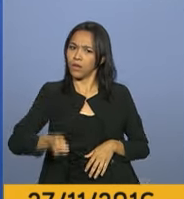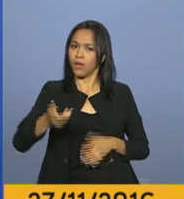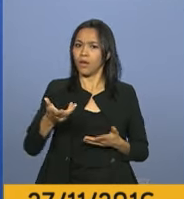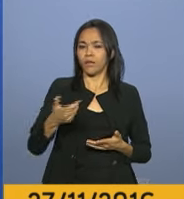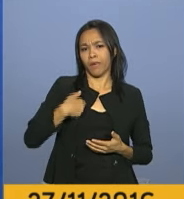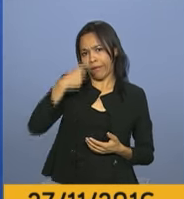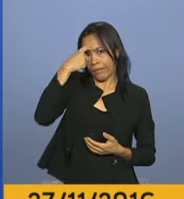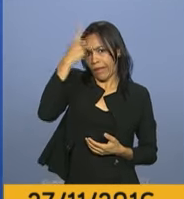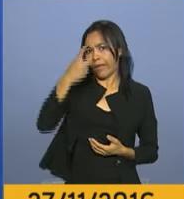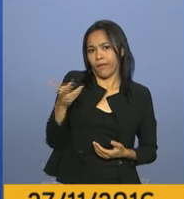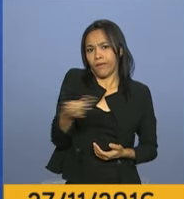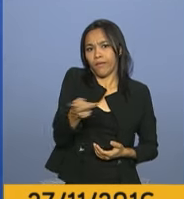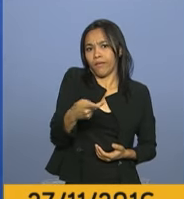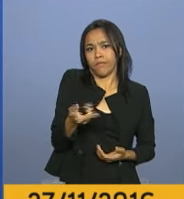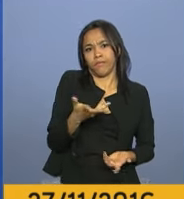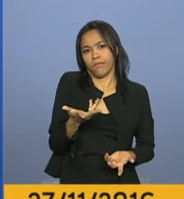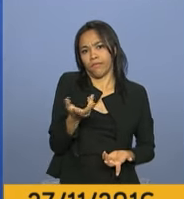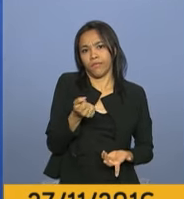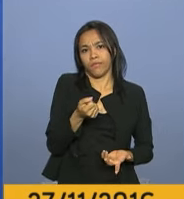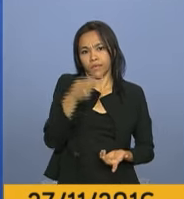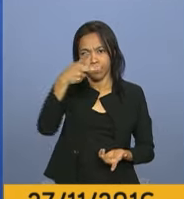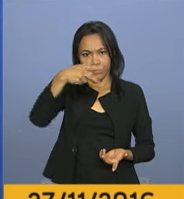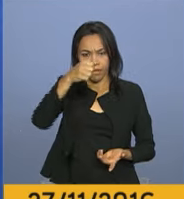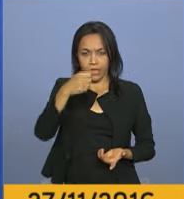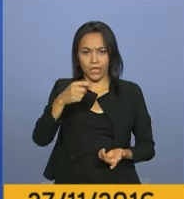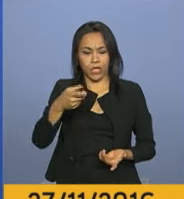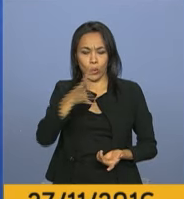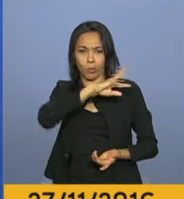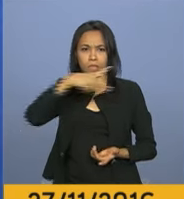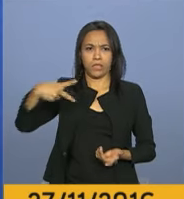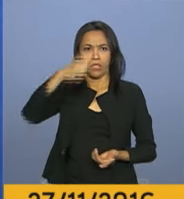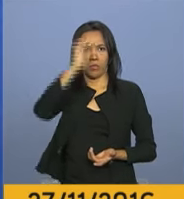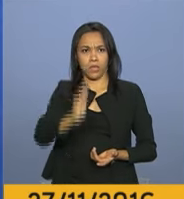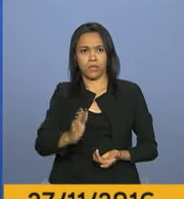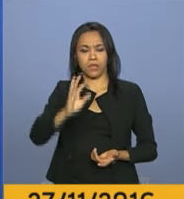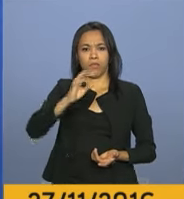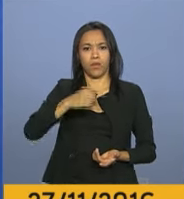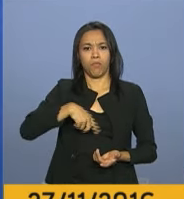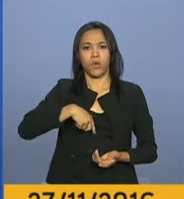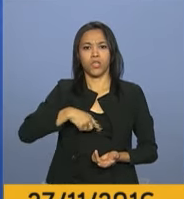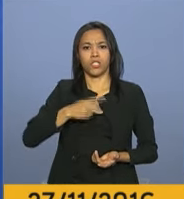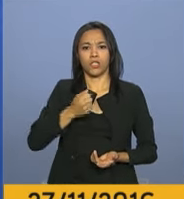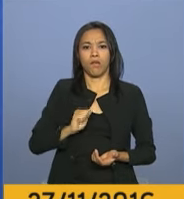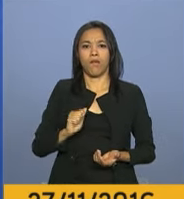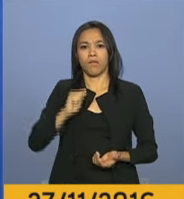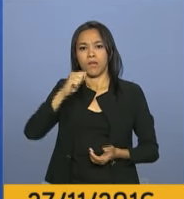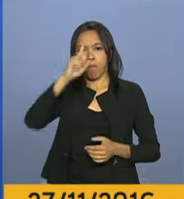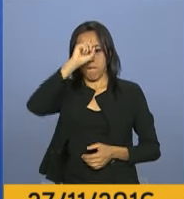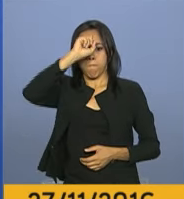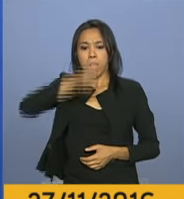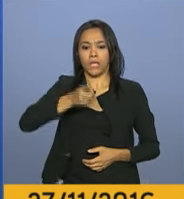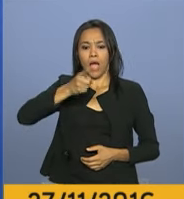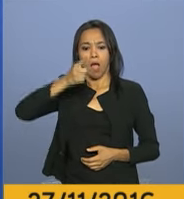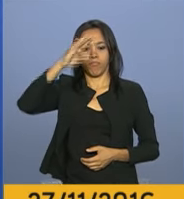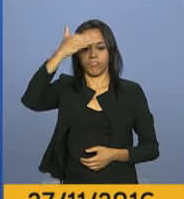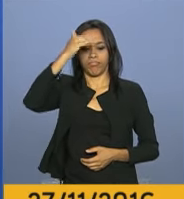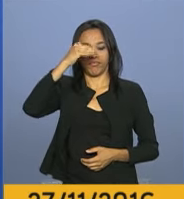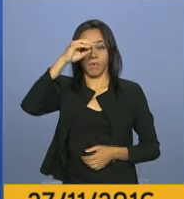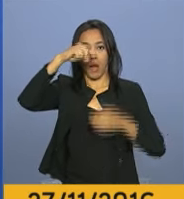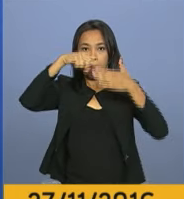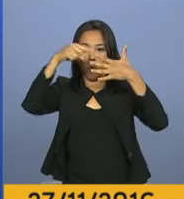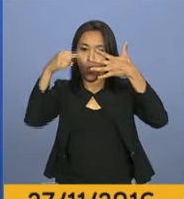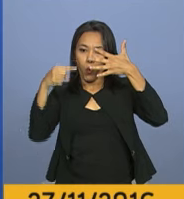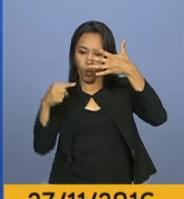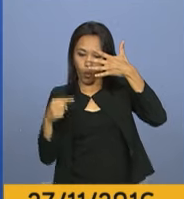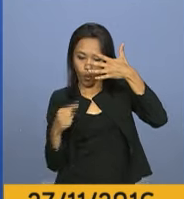É uma ideia equivocada no nosso país, a ideia de que o presidente da República pode fazer tudo de baixo, de cima para baixo. Não é o meu estilo, nunca